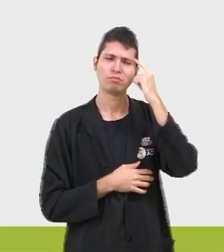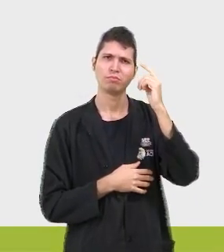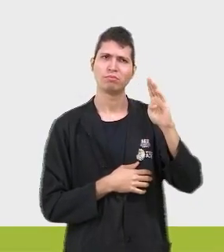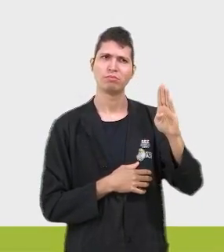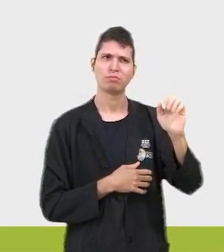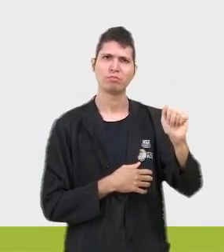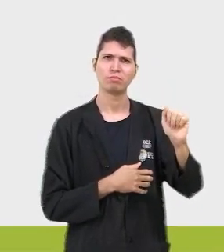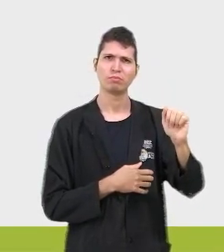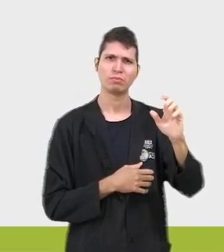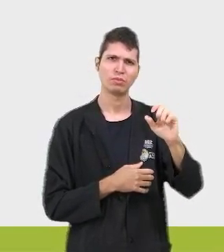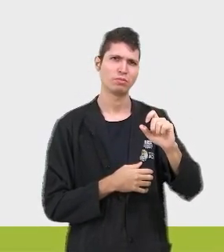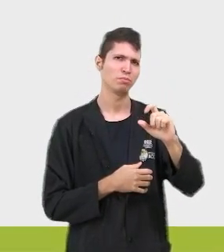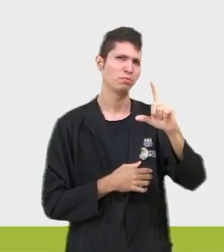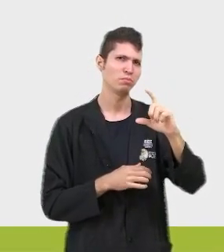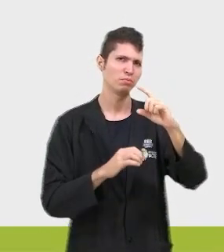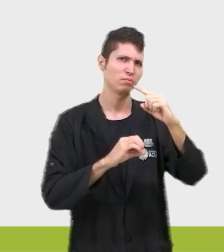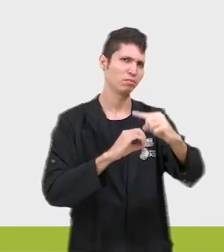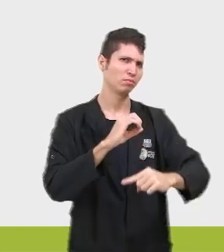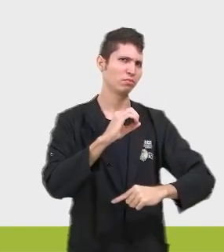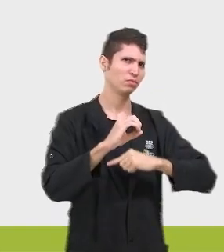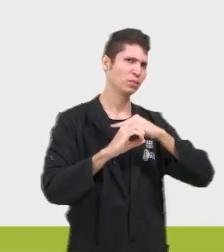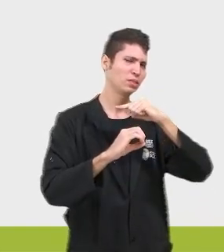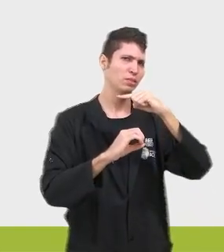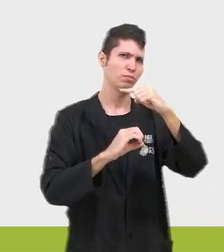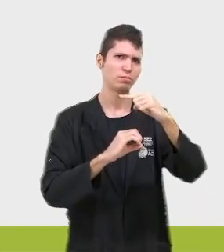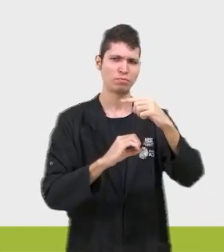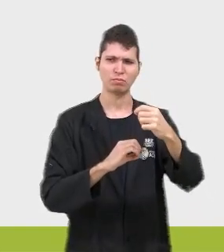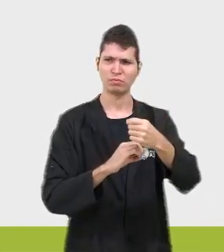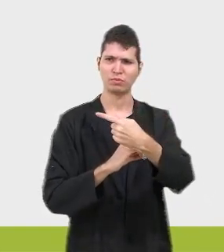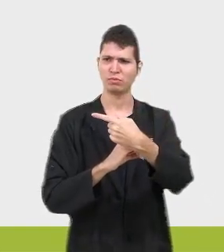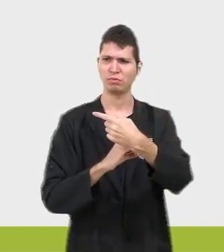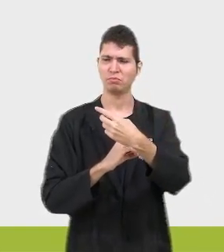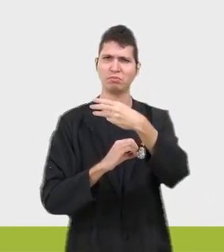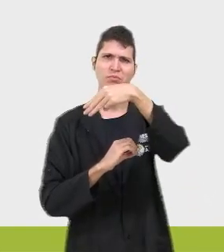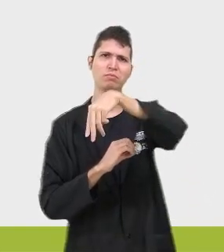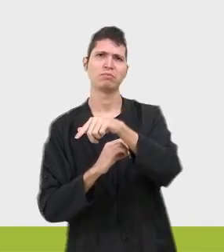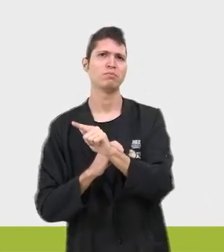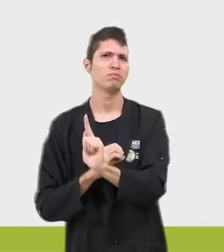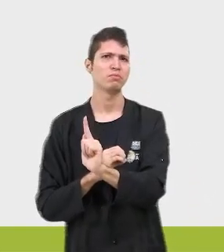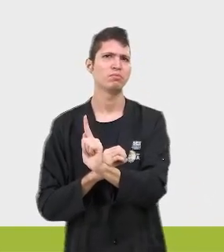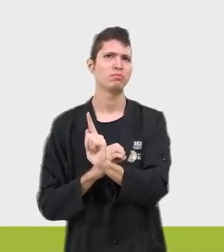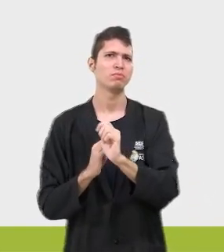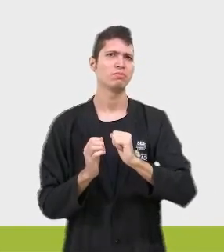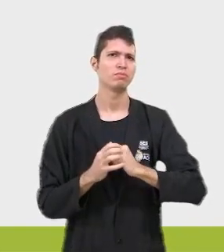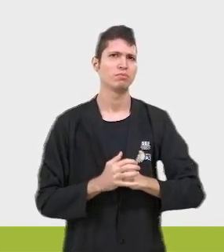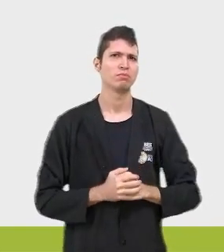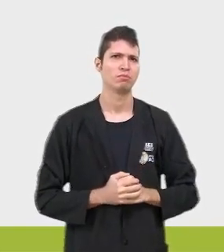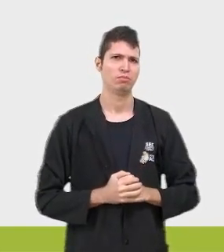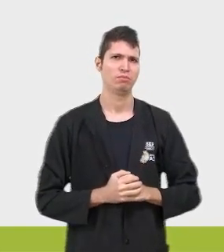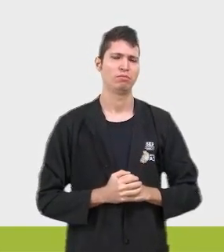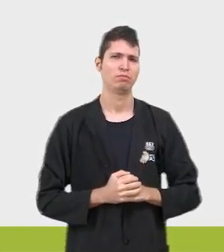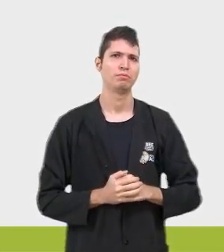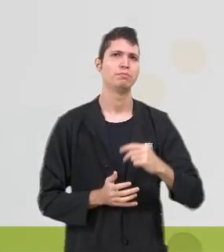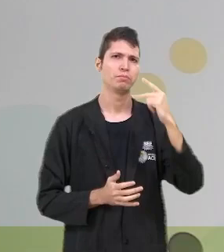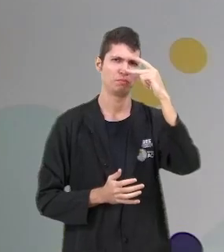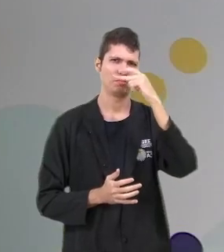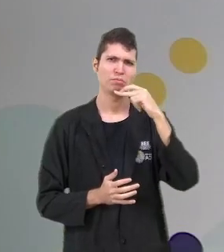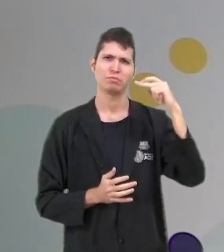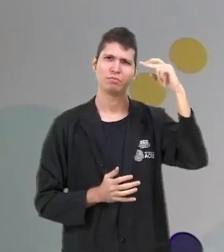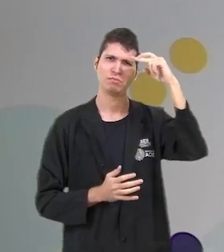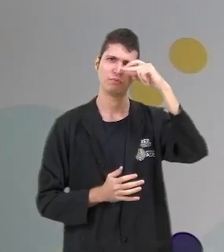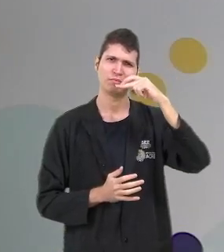vai possuir maior raio atômico que o magnésio? Vamos aqui observar essa